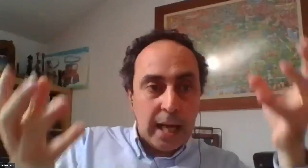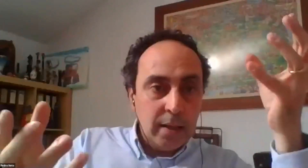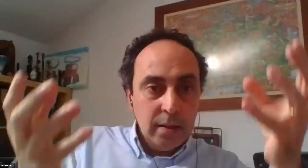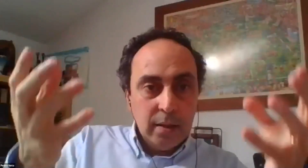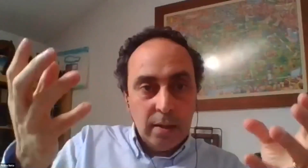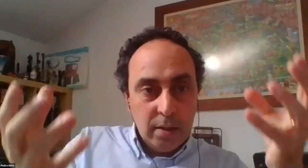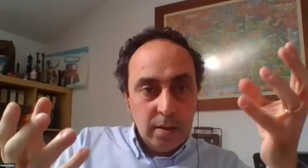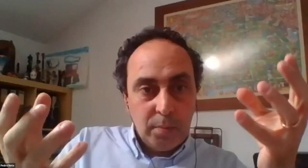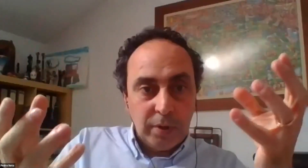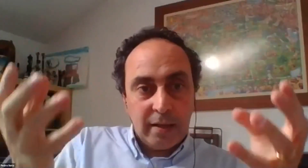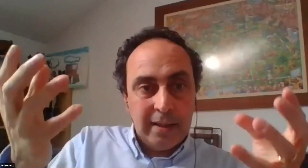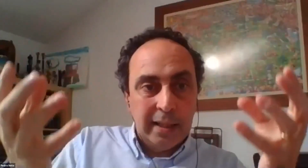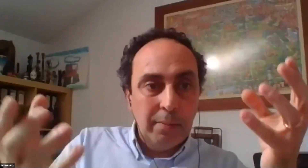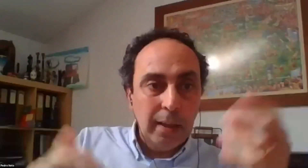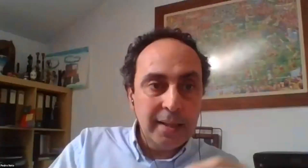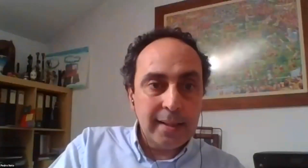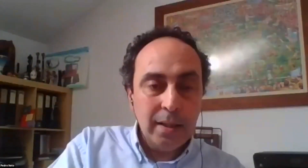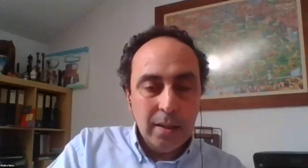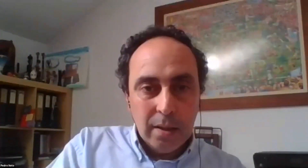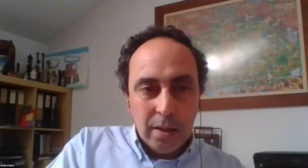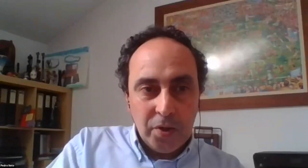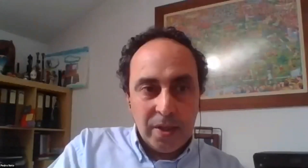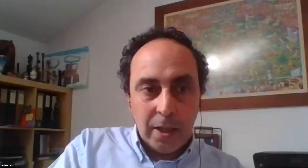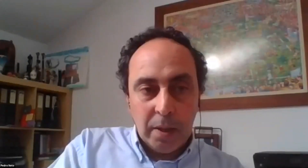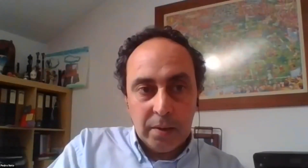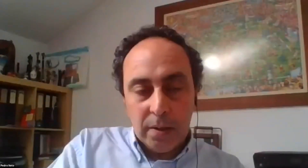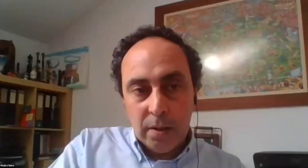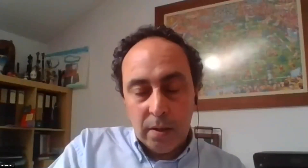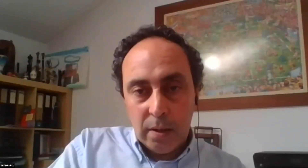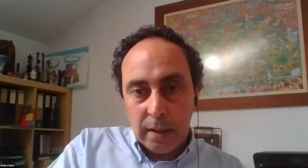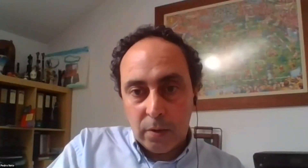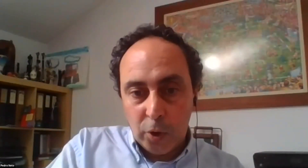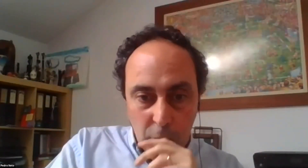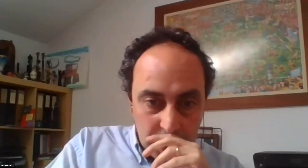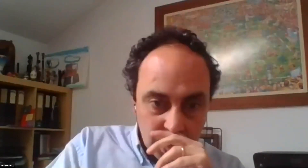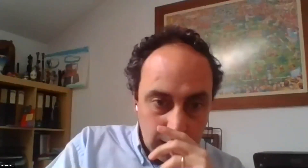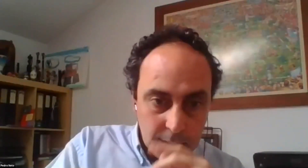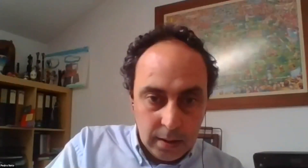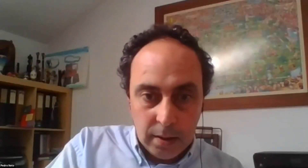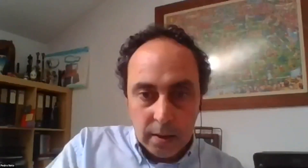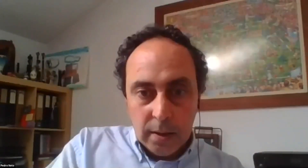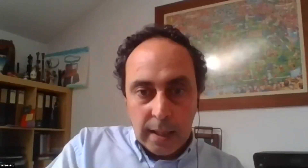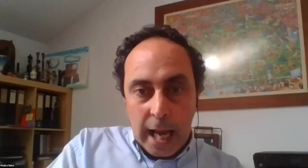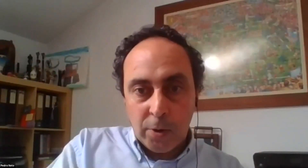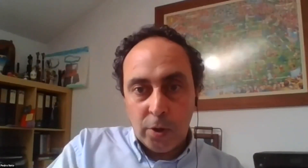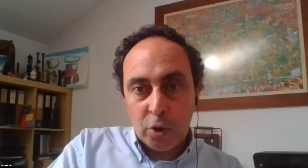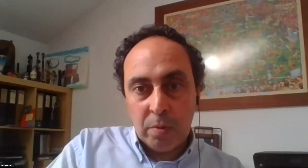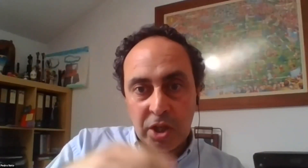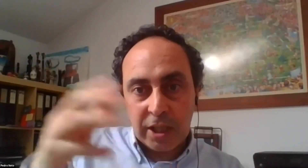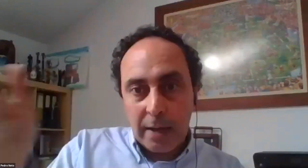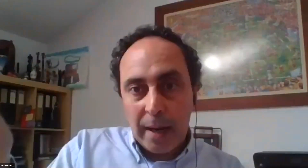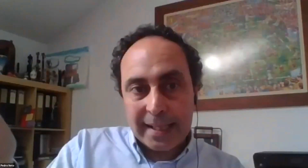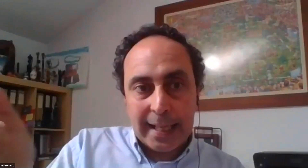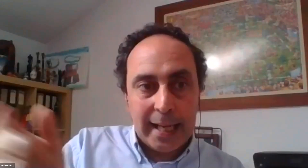é que está, para onde é que tende a balança, eu sinceramente continuo a achar que a água que nós